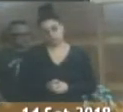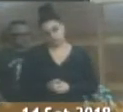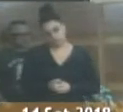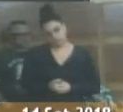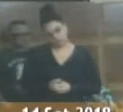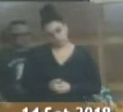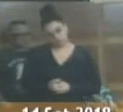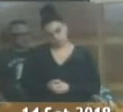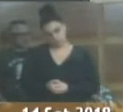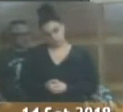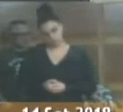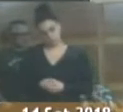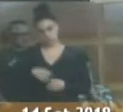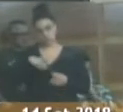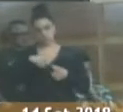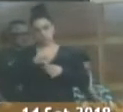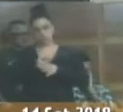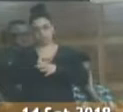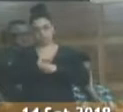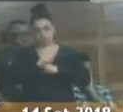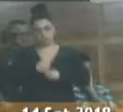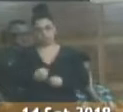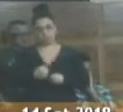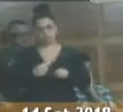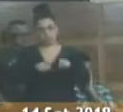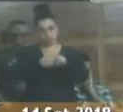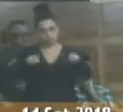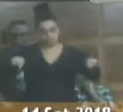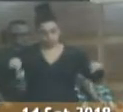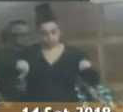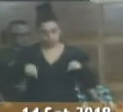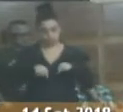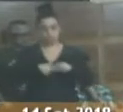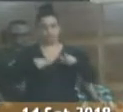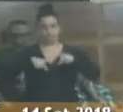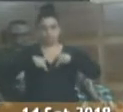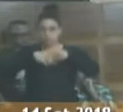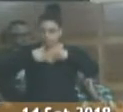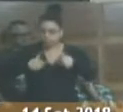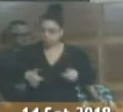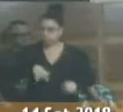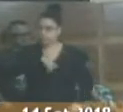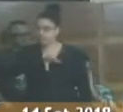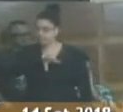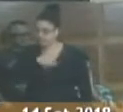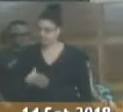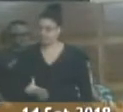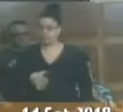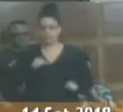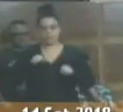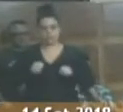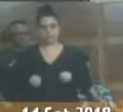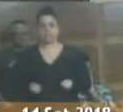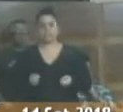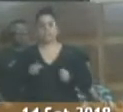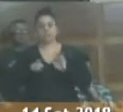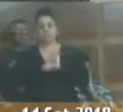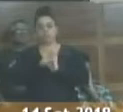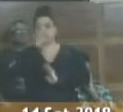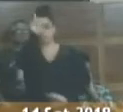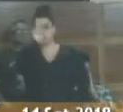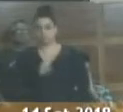aquela que está defendendo o seu território, aquele que está mais na frente defendendo o seu território, defendendo o seu